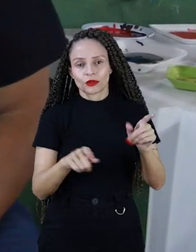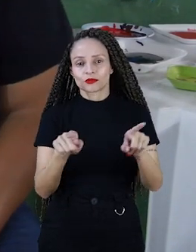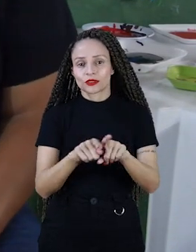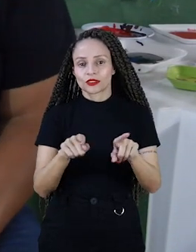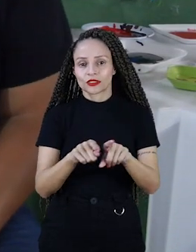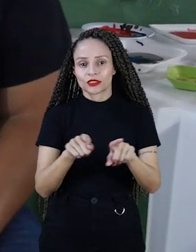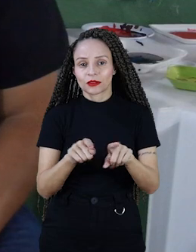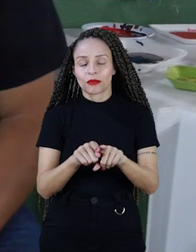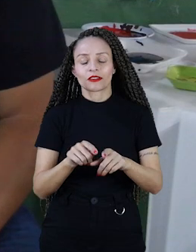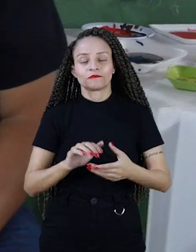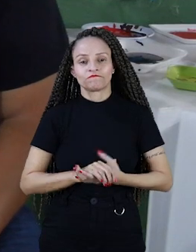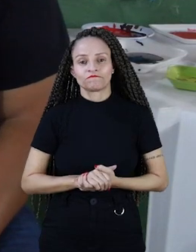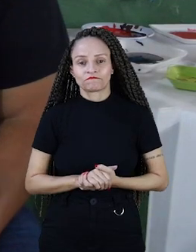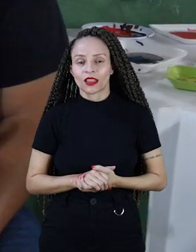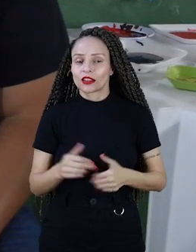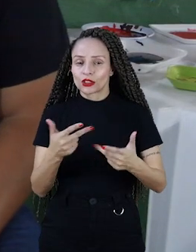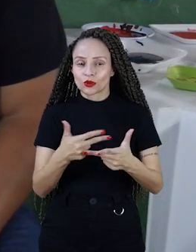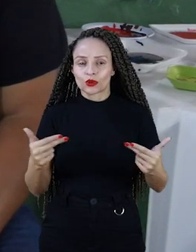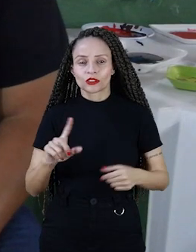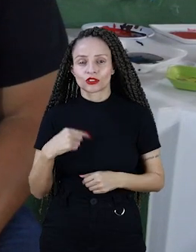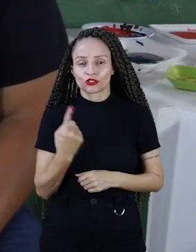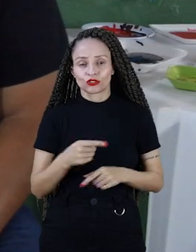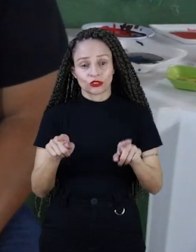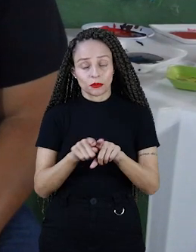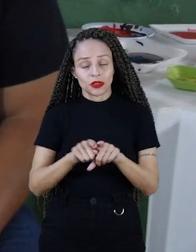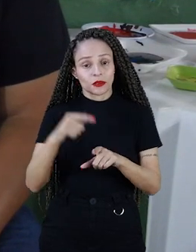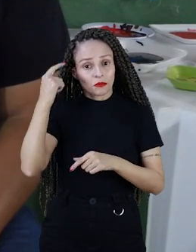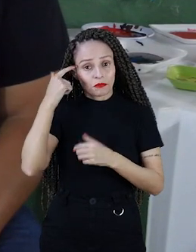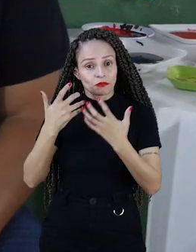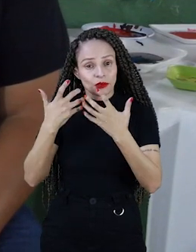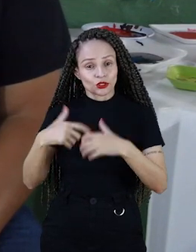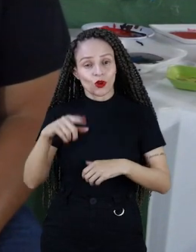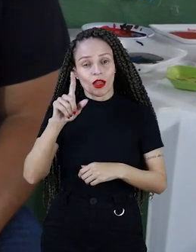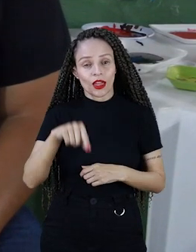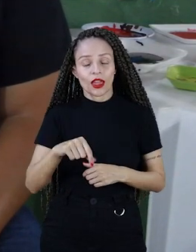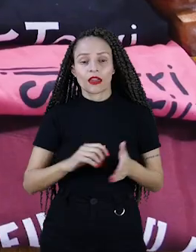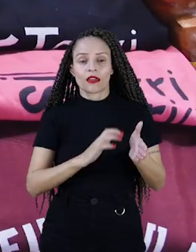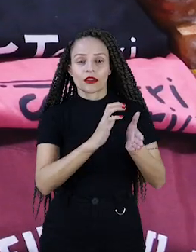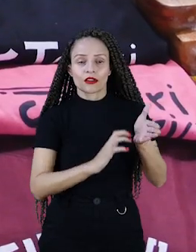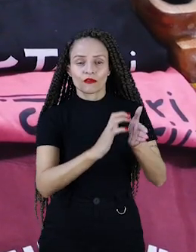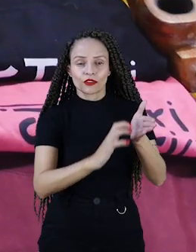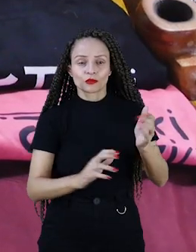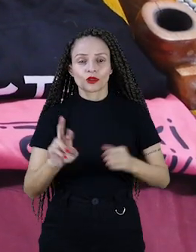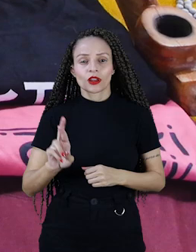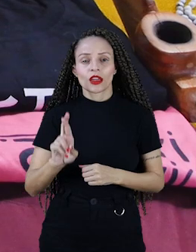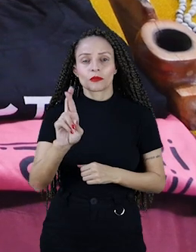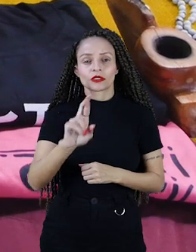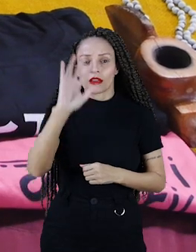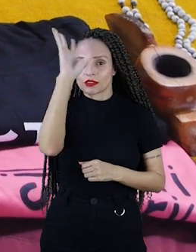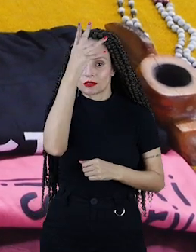cestaria, né, em um dos dedos. Uma das coisas que a gente também pensou foi colocar um grafismo que representasse